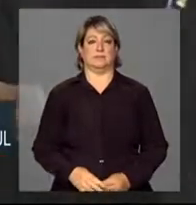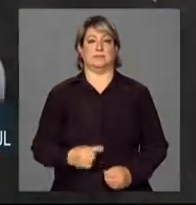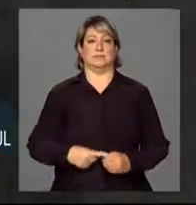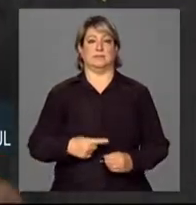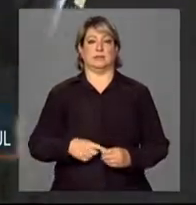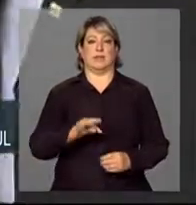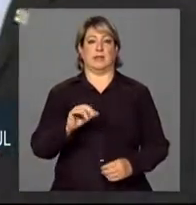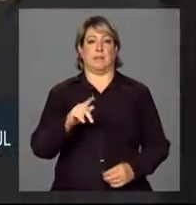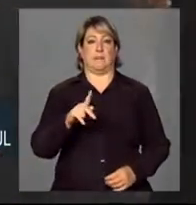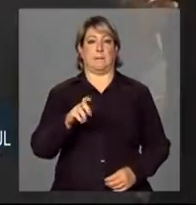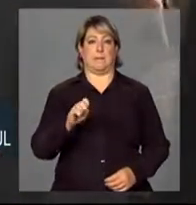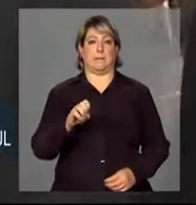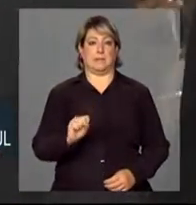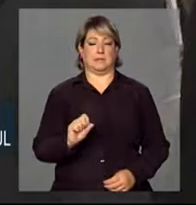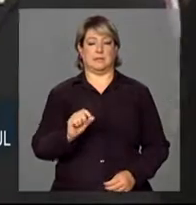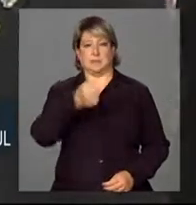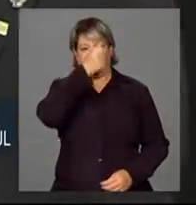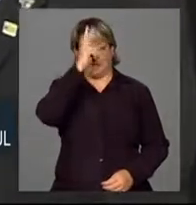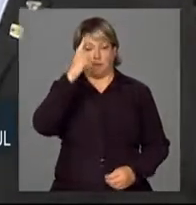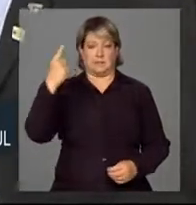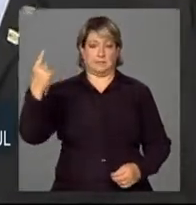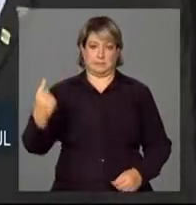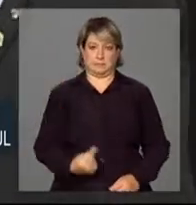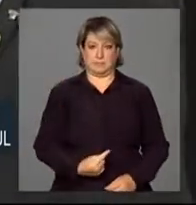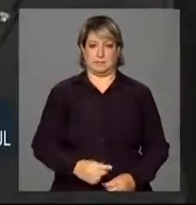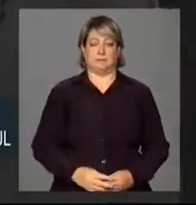Tapes, prefeito Silvio Luiz da Silva Rafaeli.